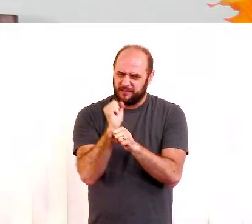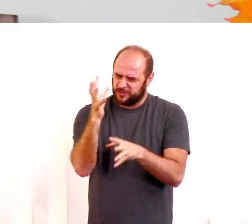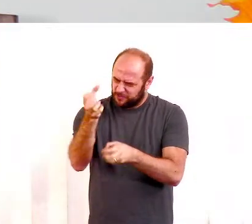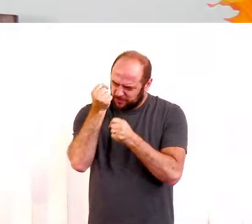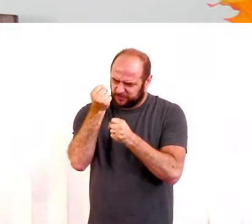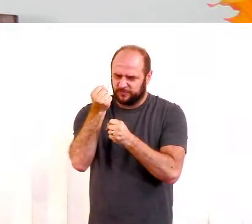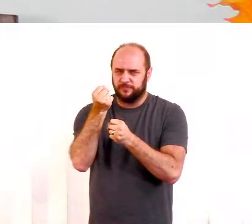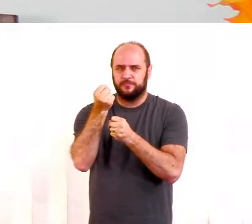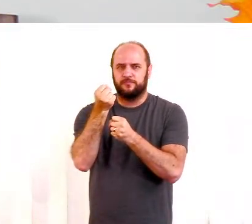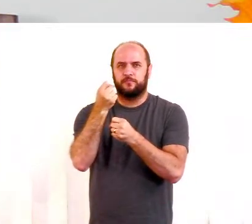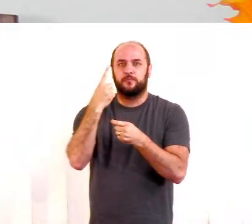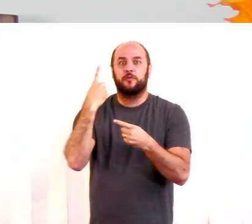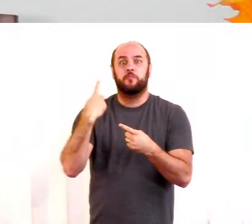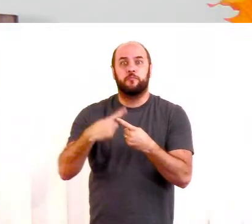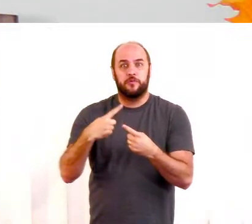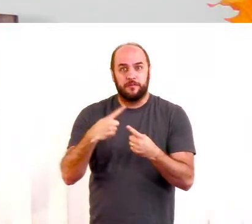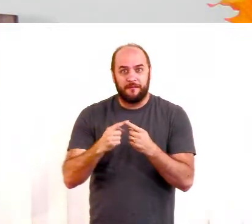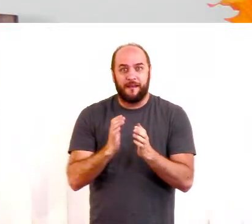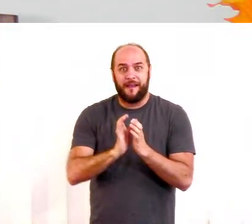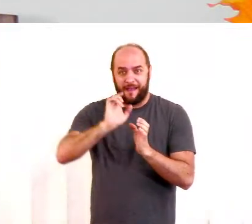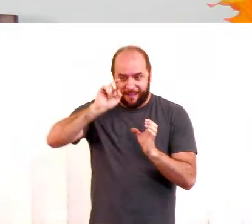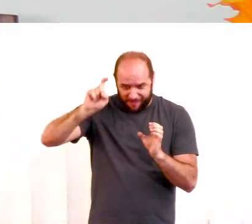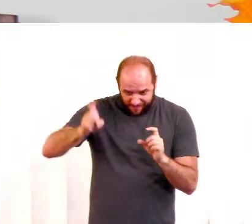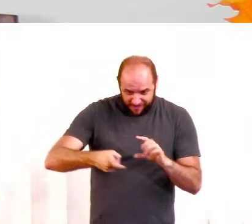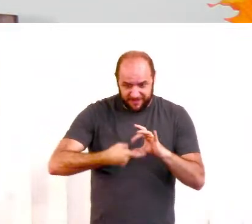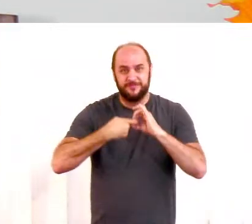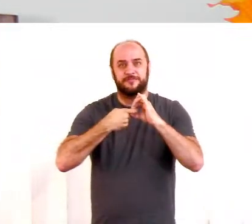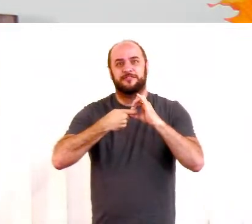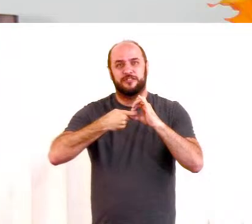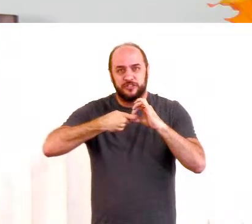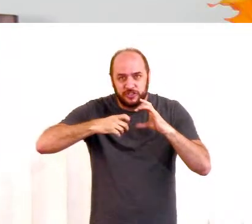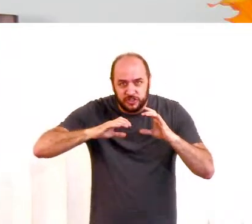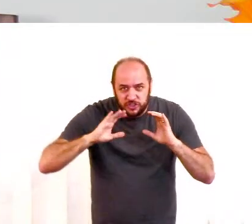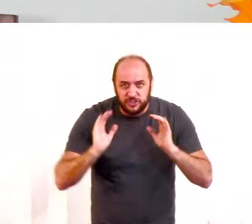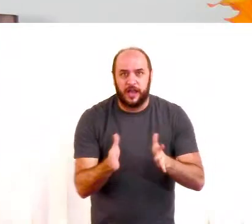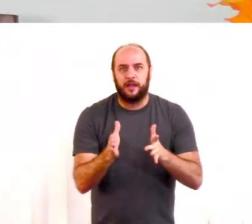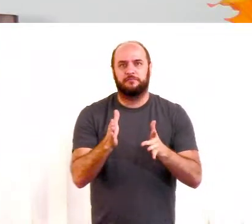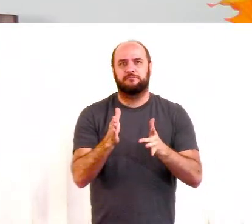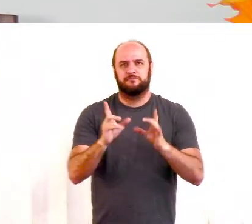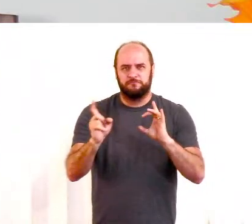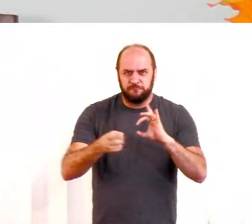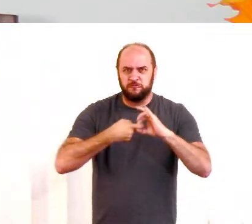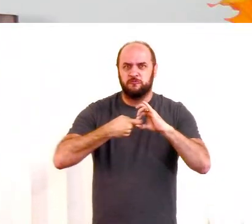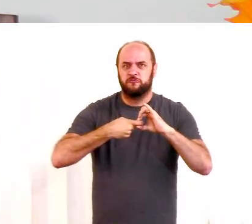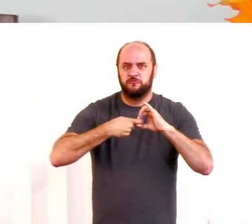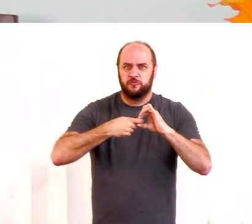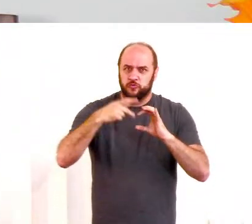Porque é a âncora que segura você e não você a âncora.